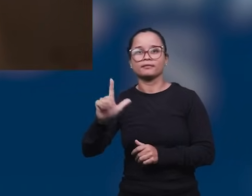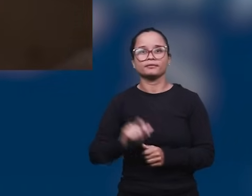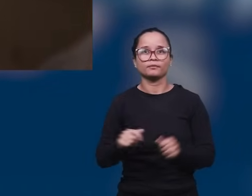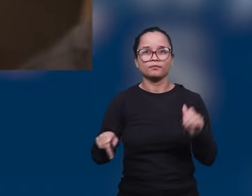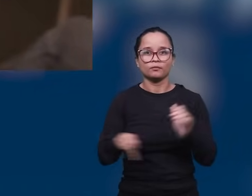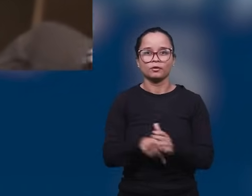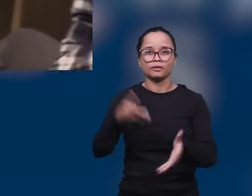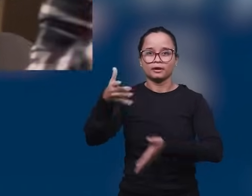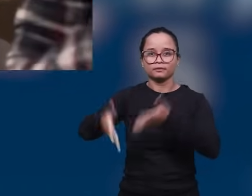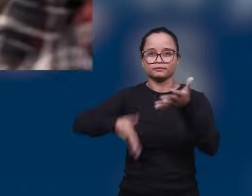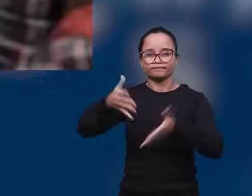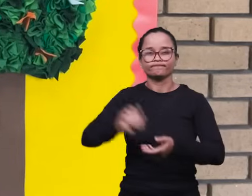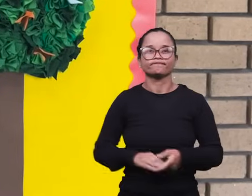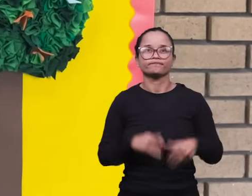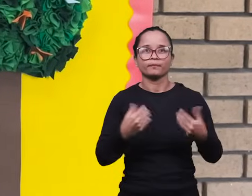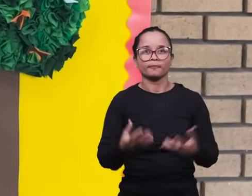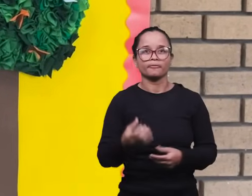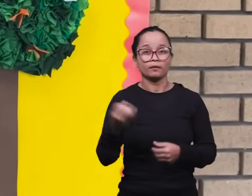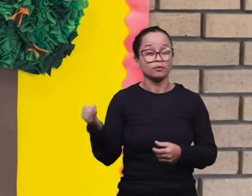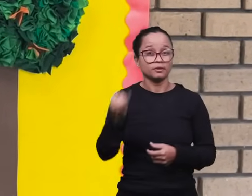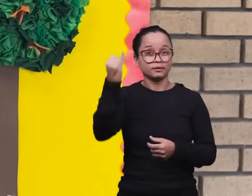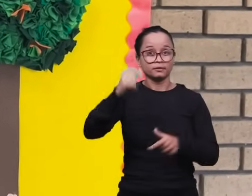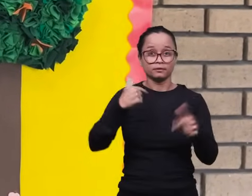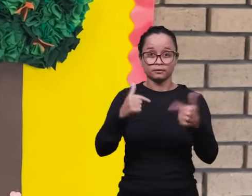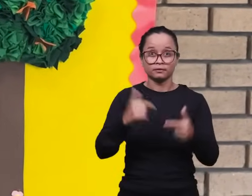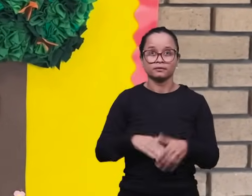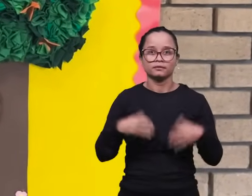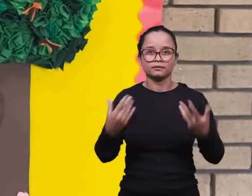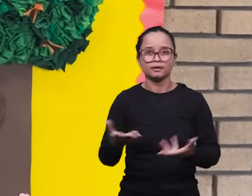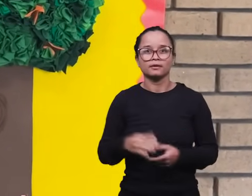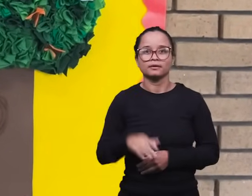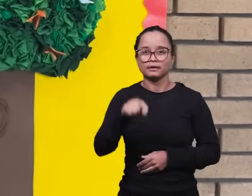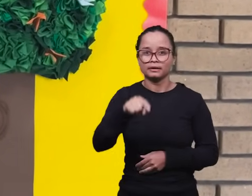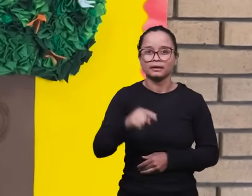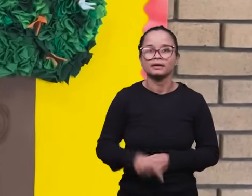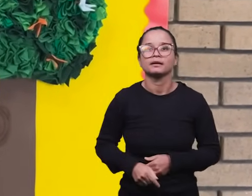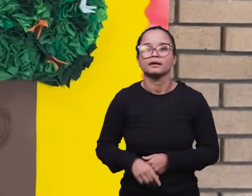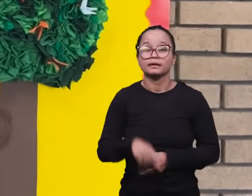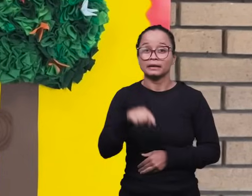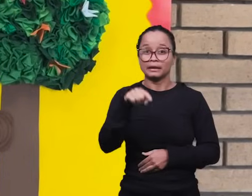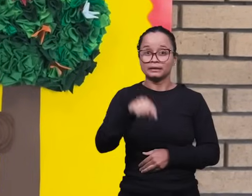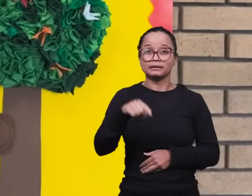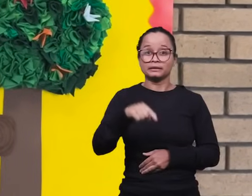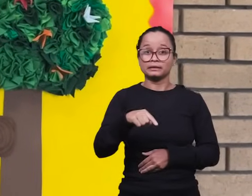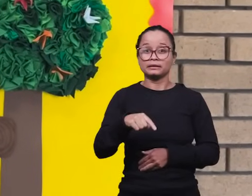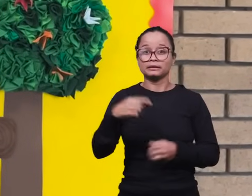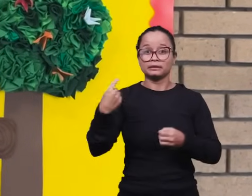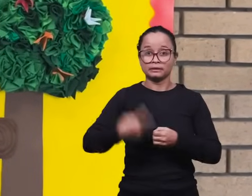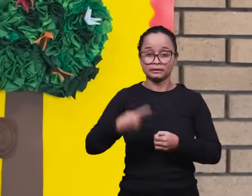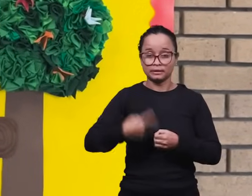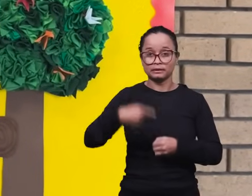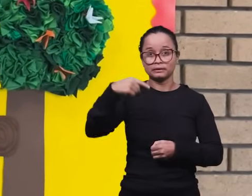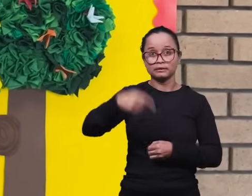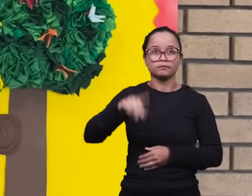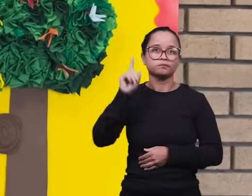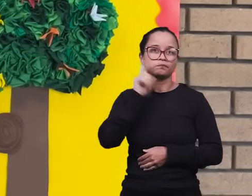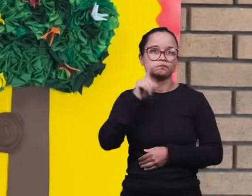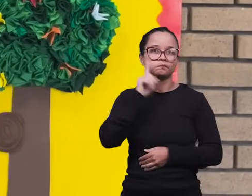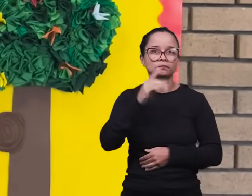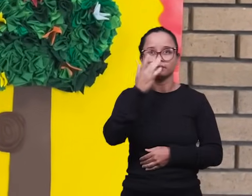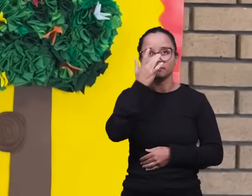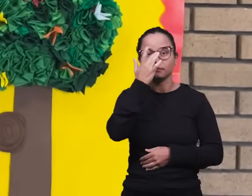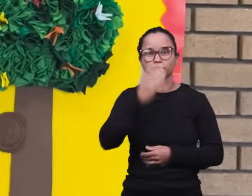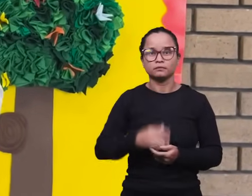importância deste trabalho. Irmãos, a paz do Senhor! Estamos aqui na cidade de Frameron, Massachusetts. Estamos tendo um seminário aqui,